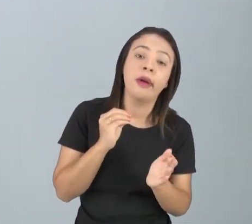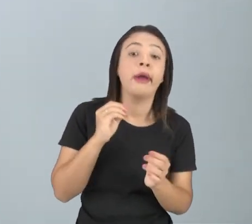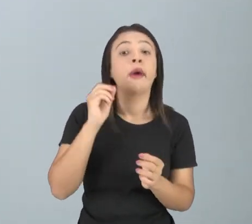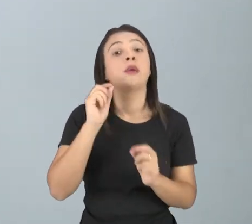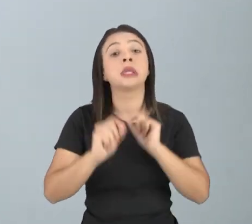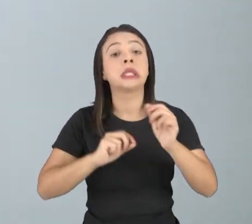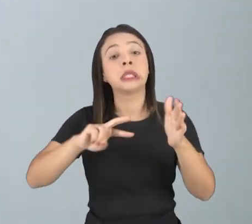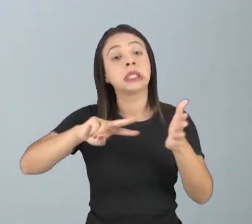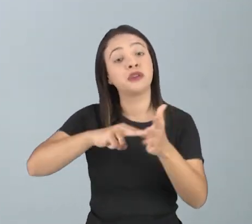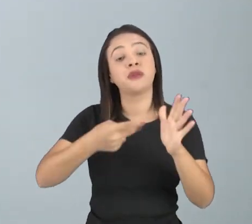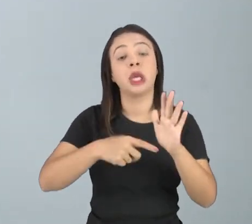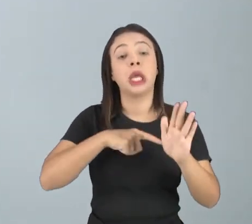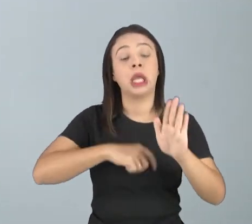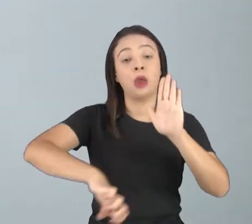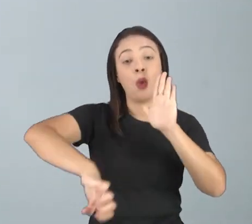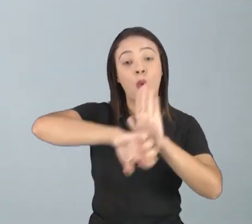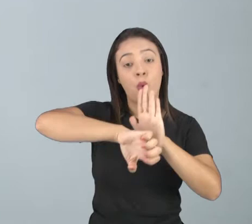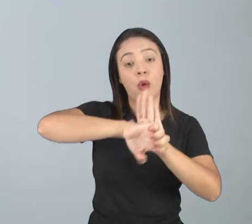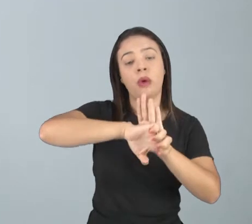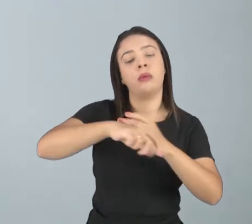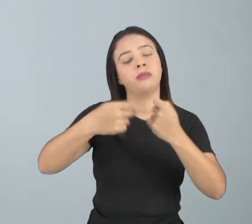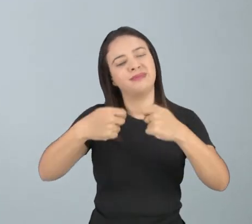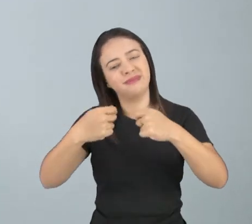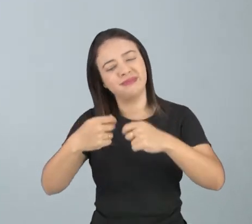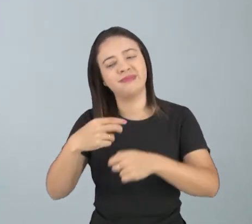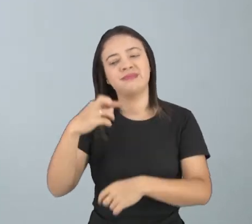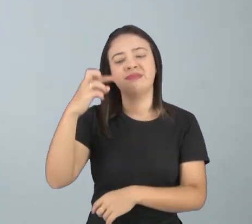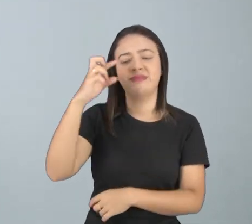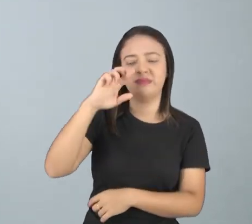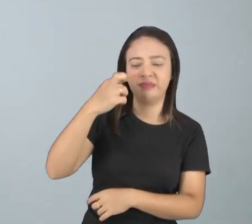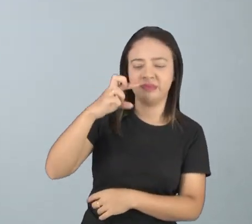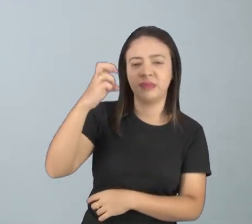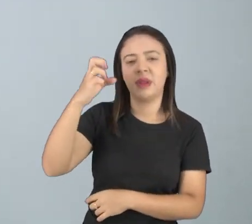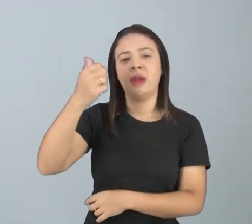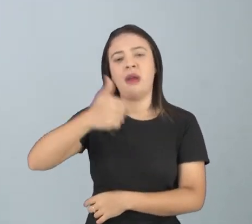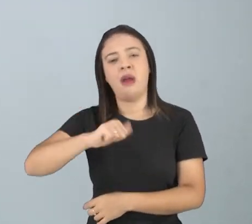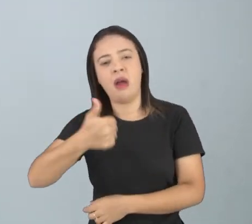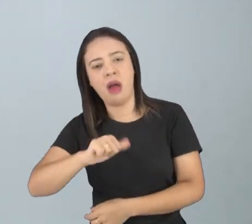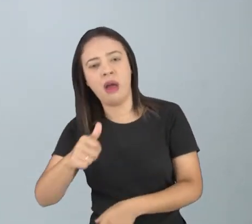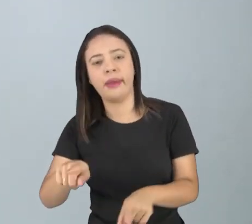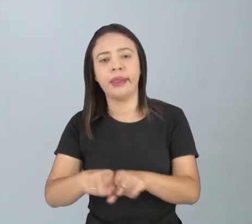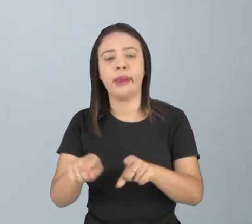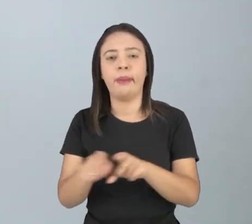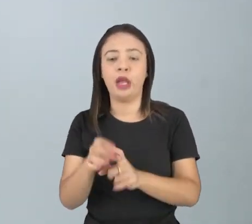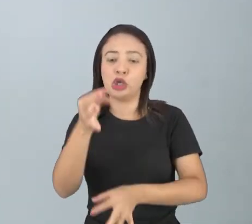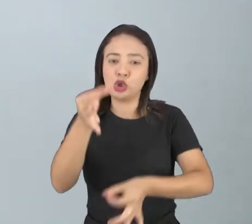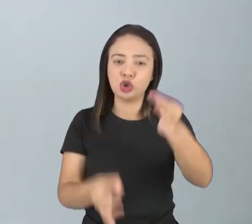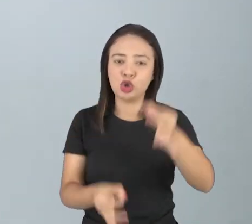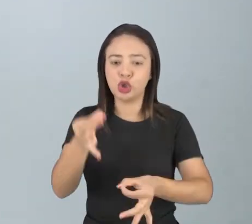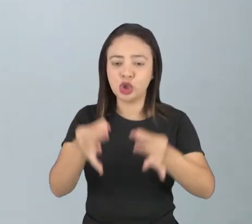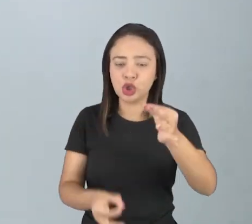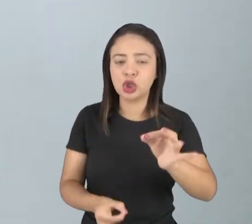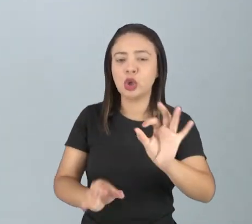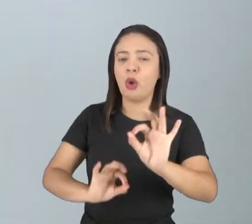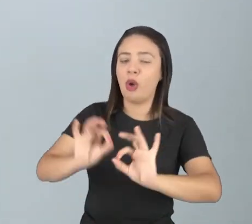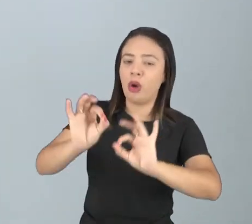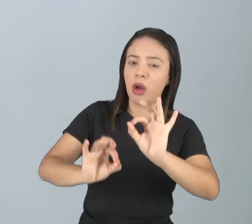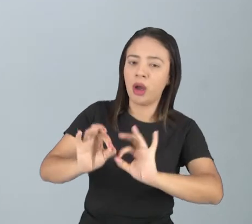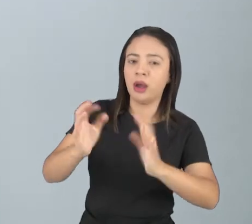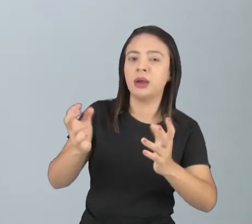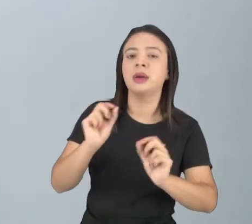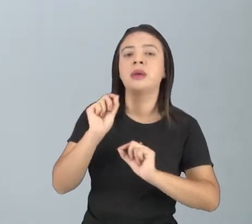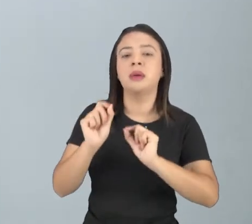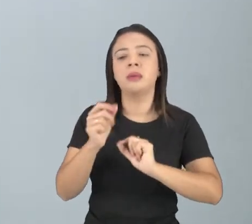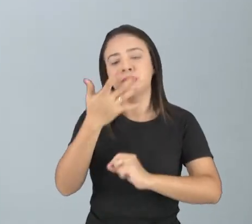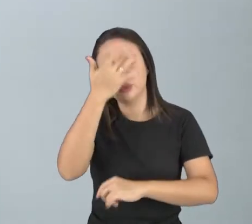avaliados, corrigidos pelas instituições, né, os órgãos da justiça para poder regular esse cidadão, para ele